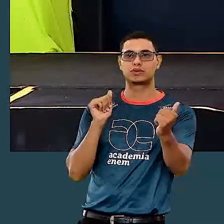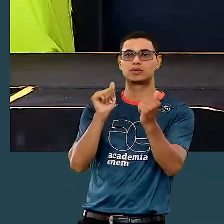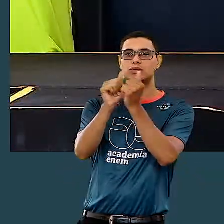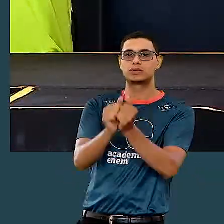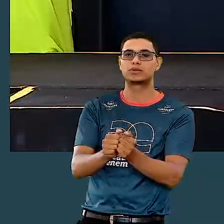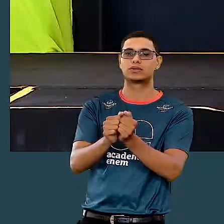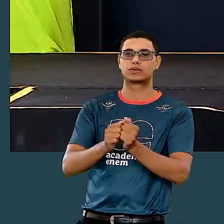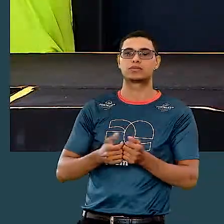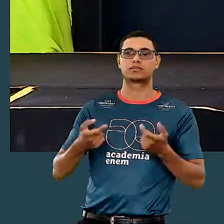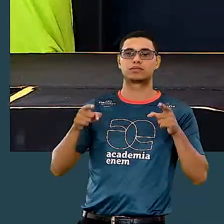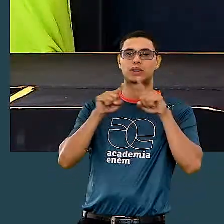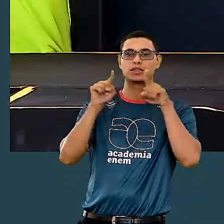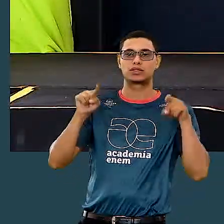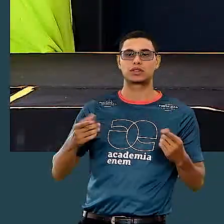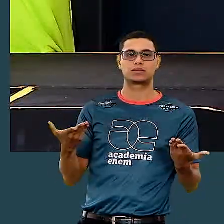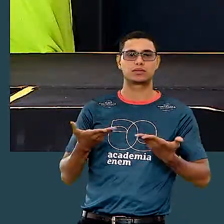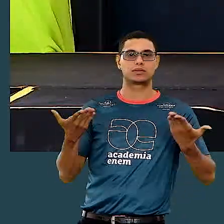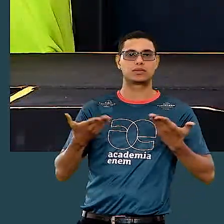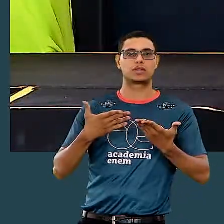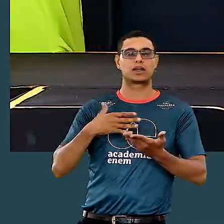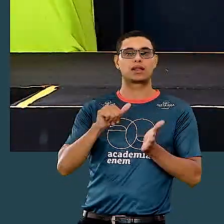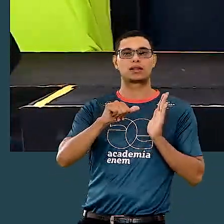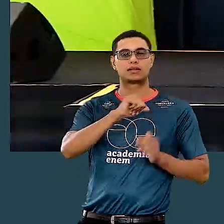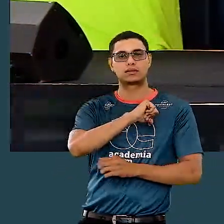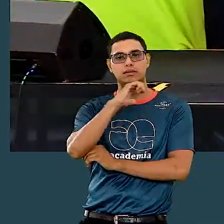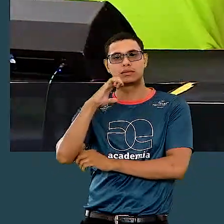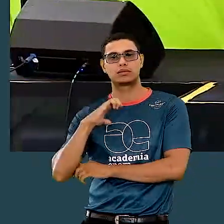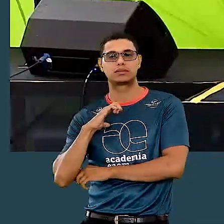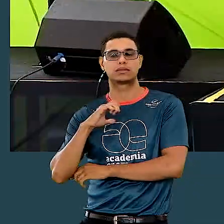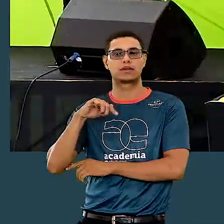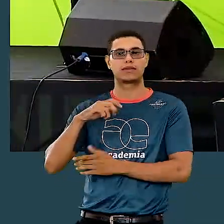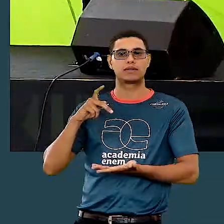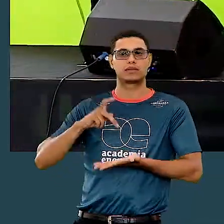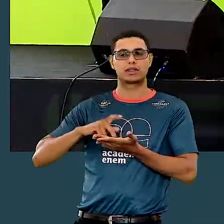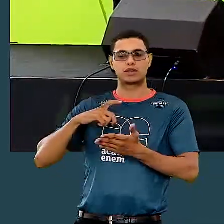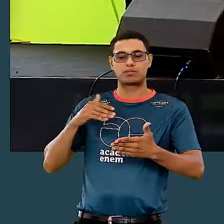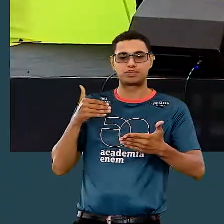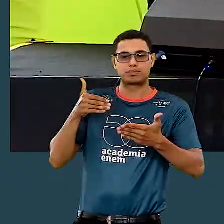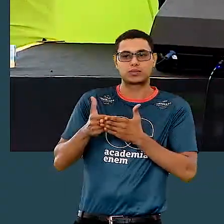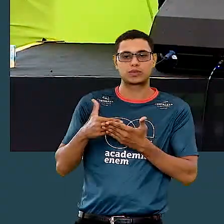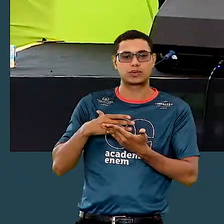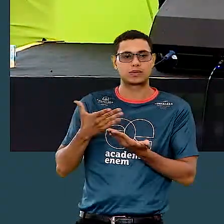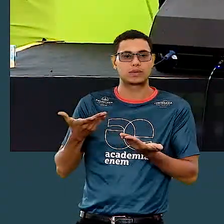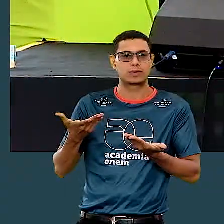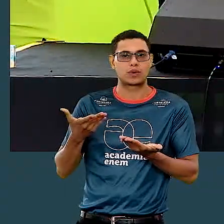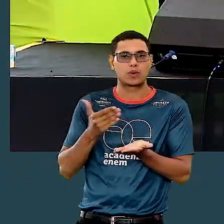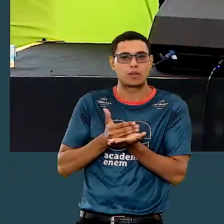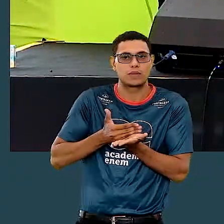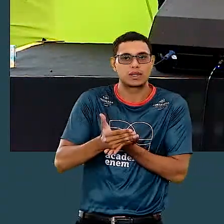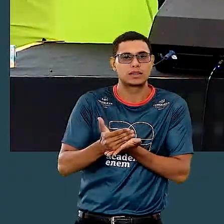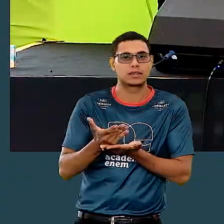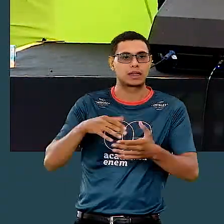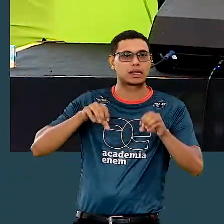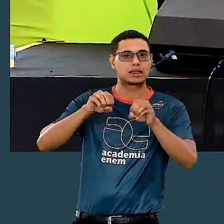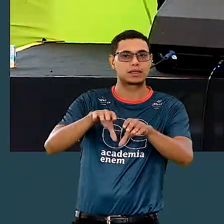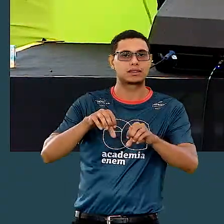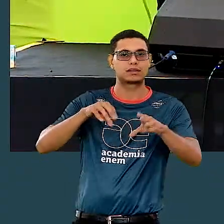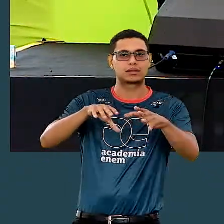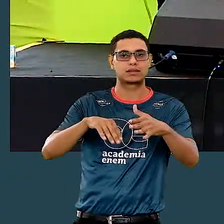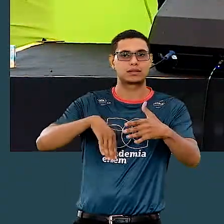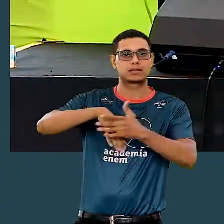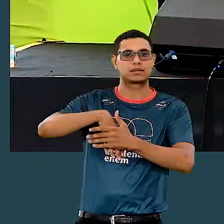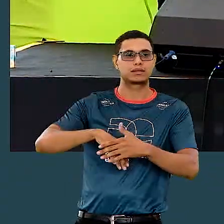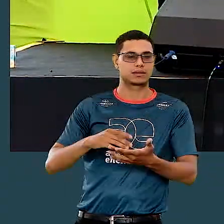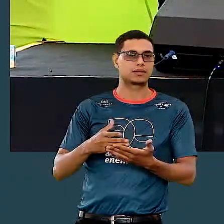que é a Academia Enem, né? Que foi o programa que me fez aprender a dar aula. Eu era um little pivot, ainda como diz o meu